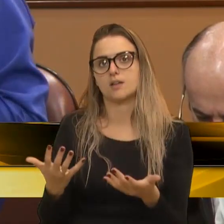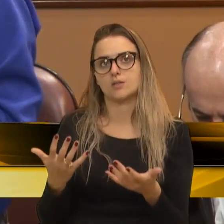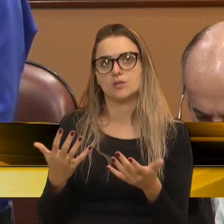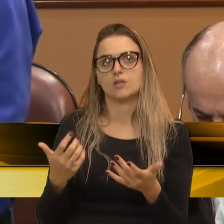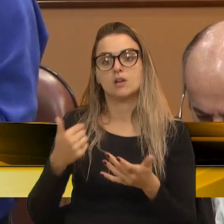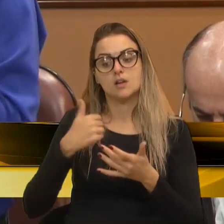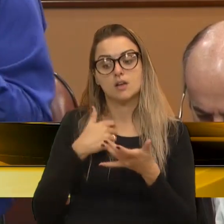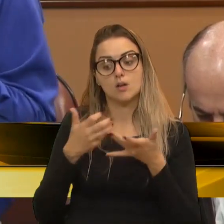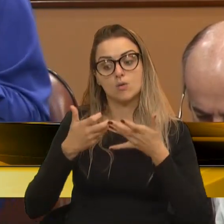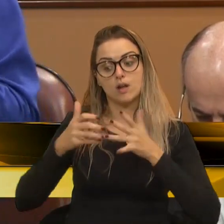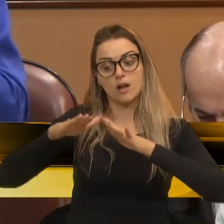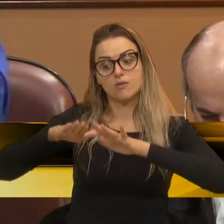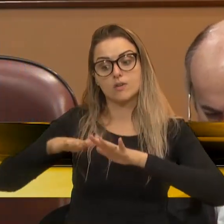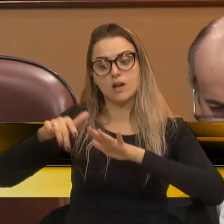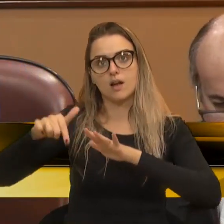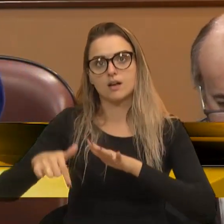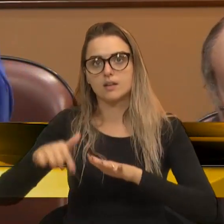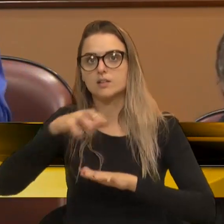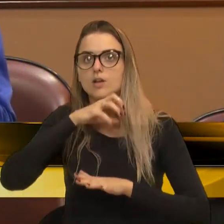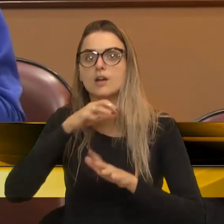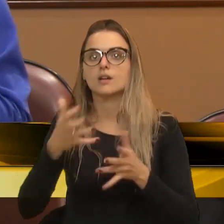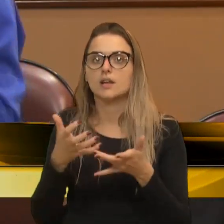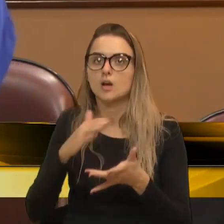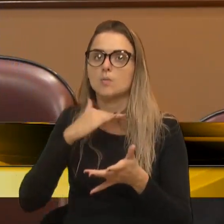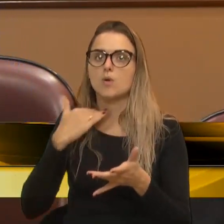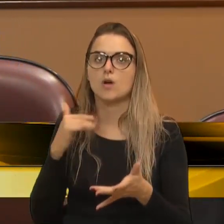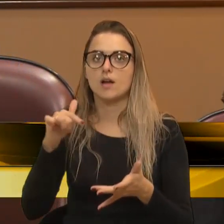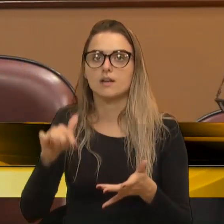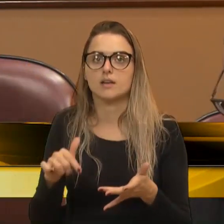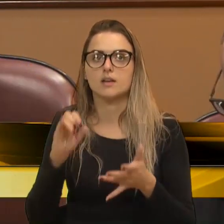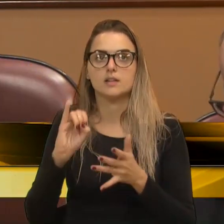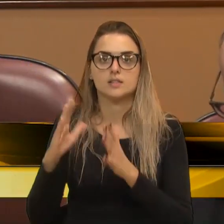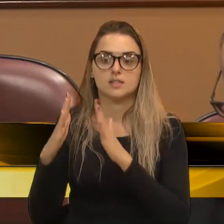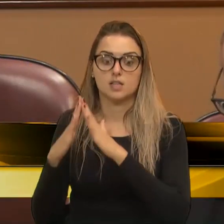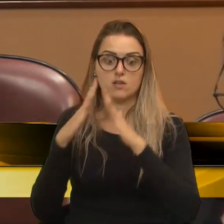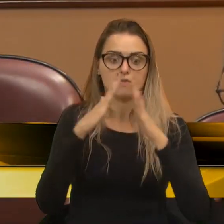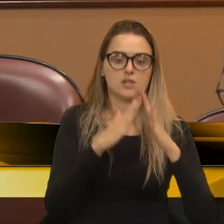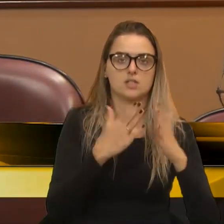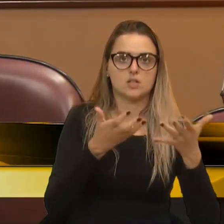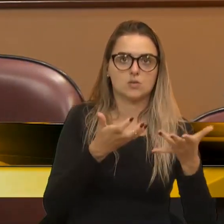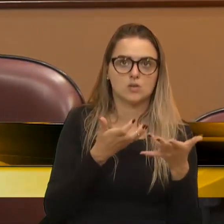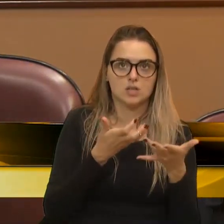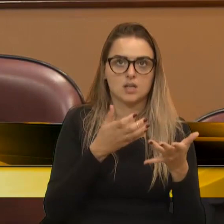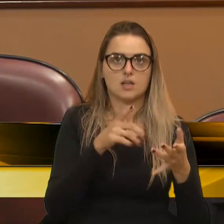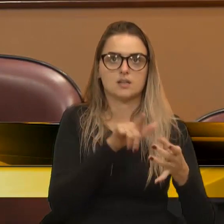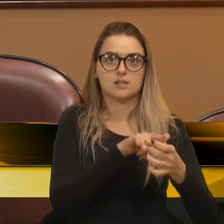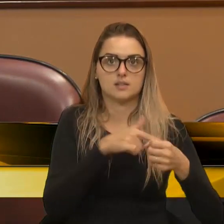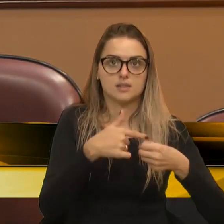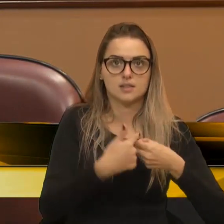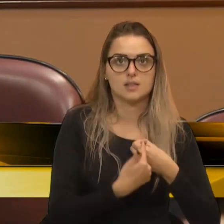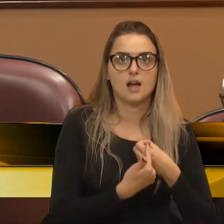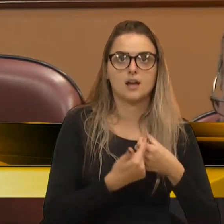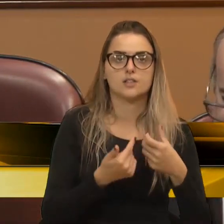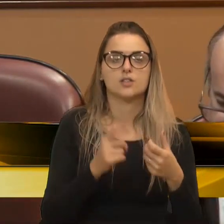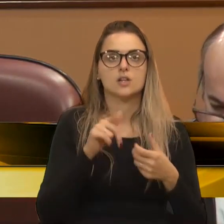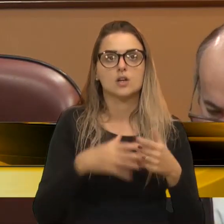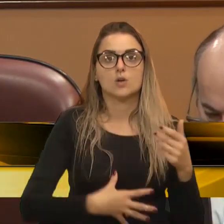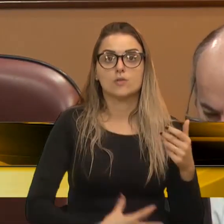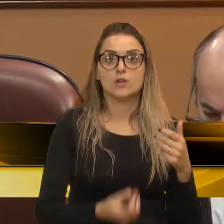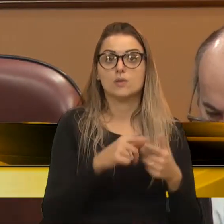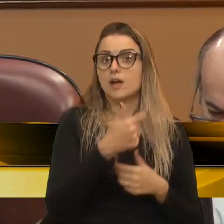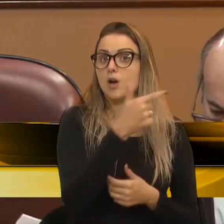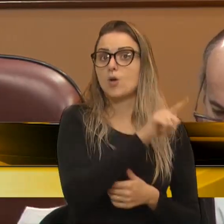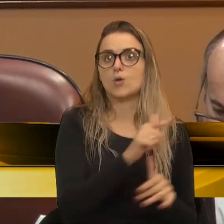Bom, eu quero ficar aqui, quero morrer aqui. Se o vizinho quis que virasse urbano, os filhos, é outra